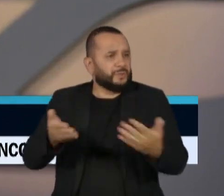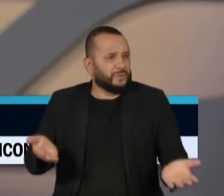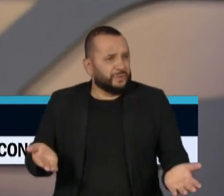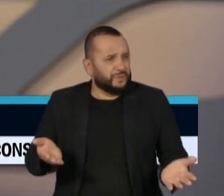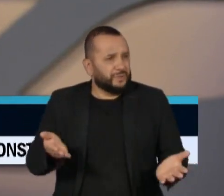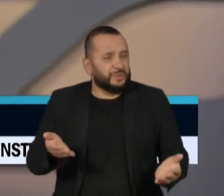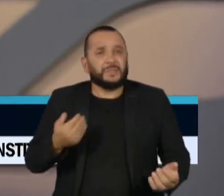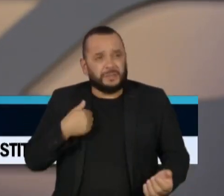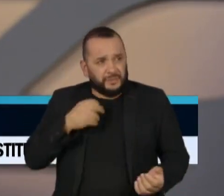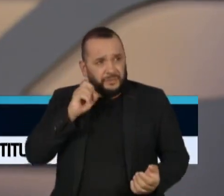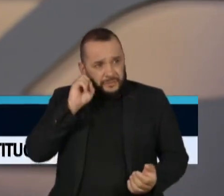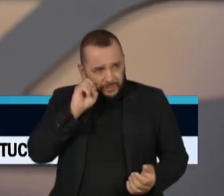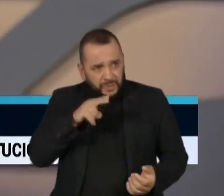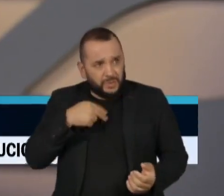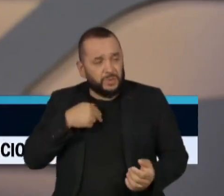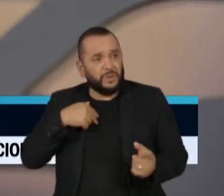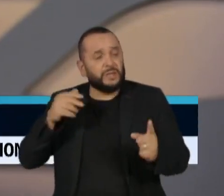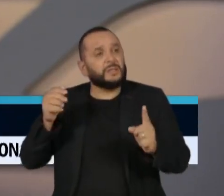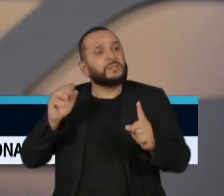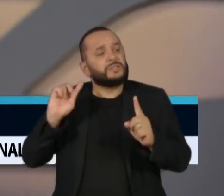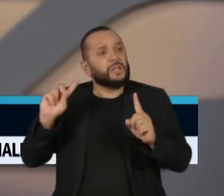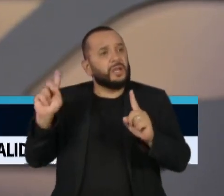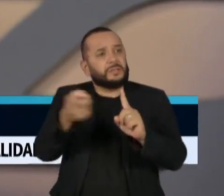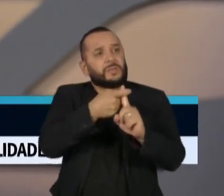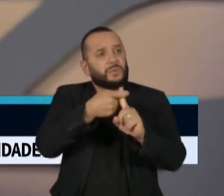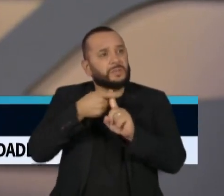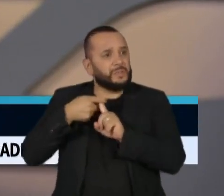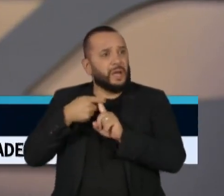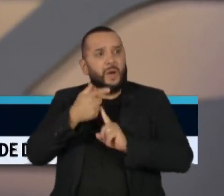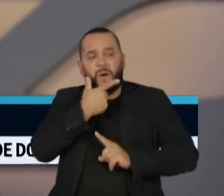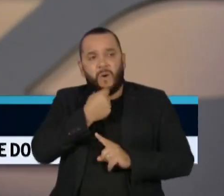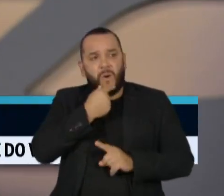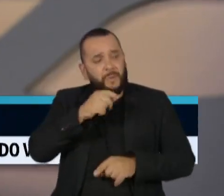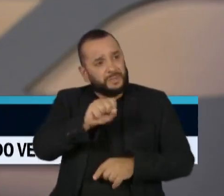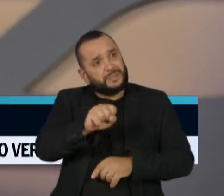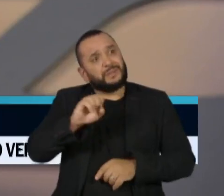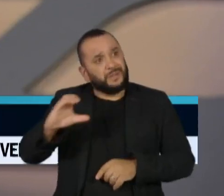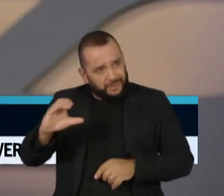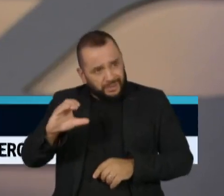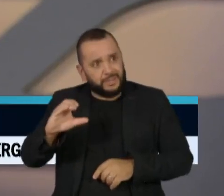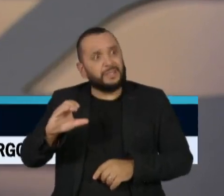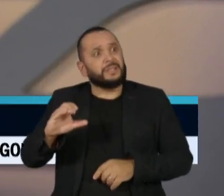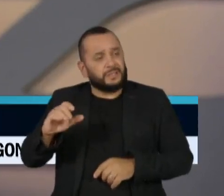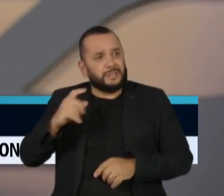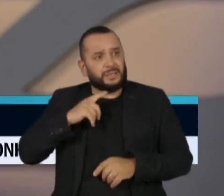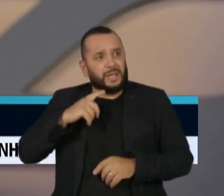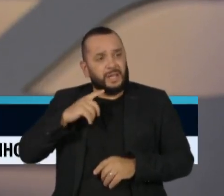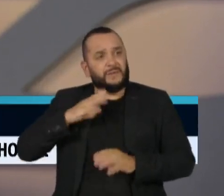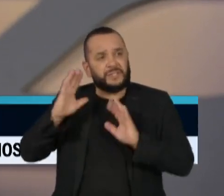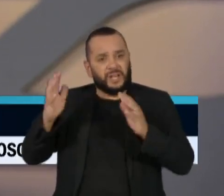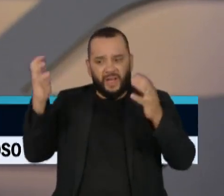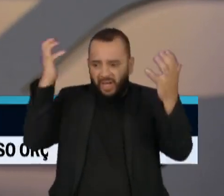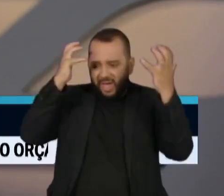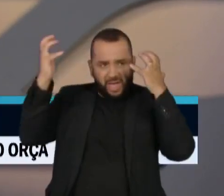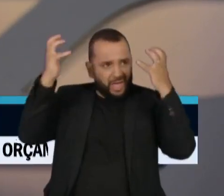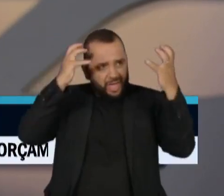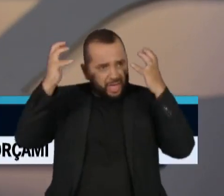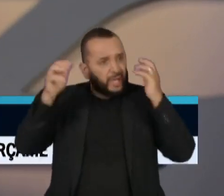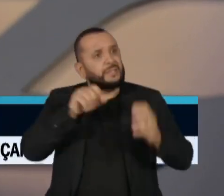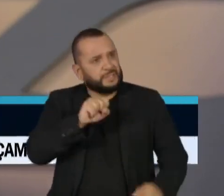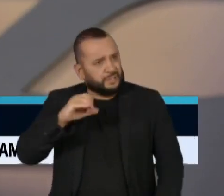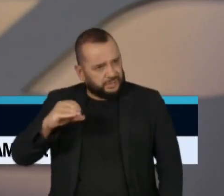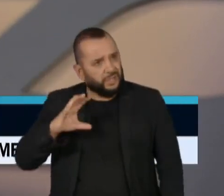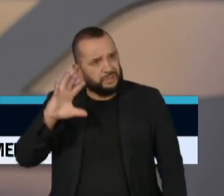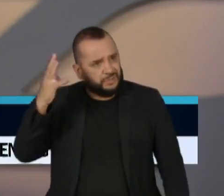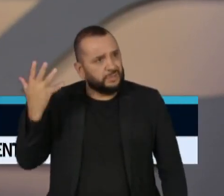sequestraram um rapaz em Santa Catarina submeteram rapaz a tortura psicológica e tal então É isso nós